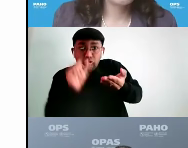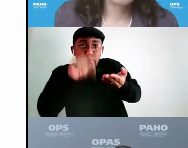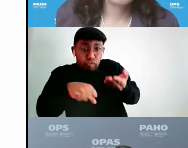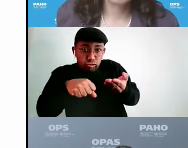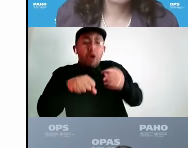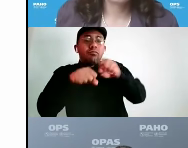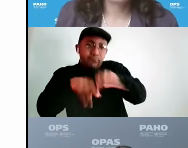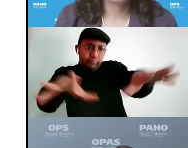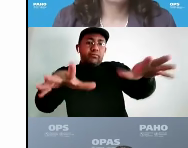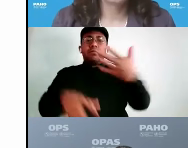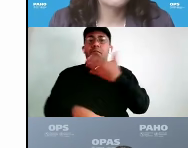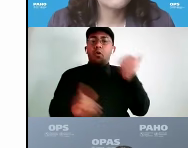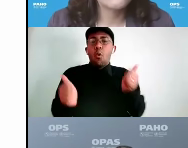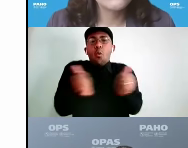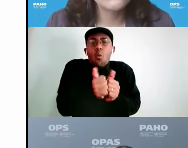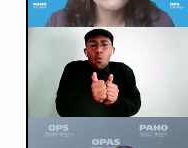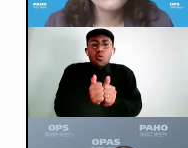Obrigado, Hortência.